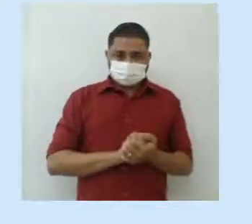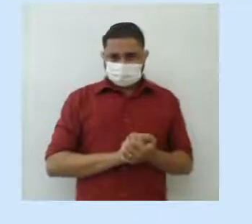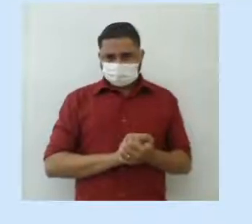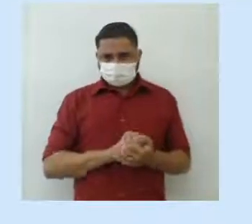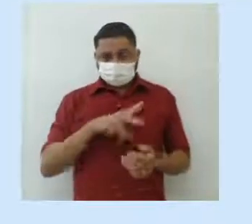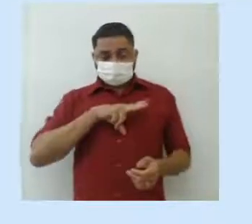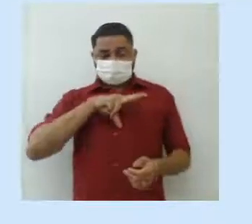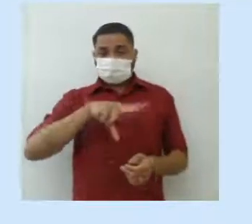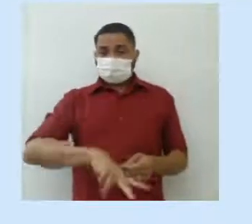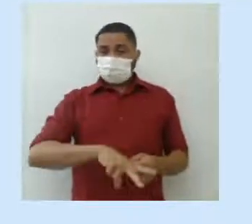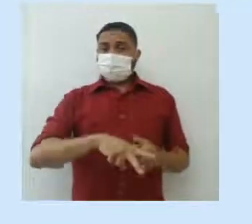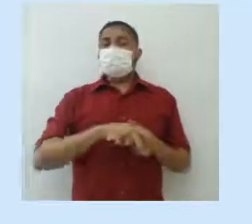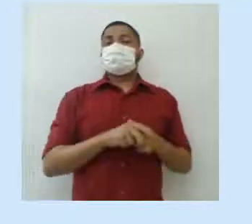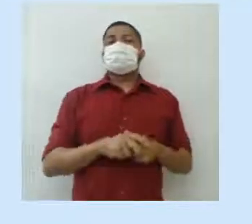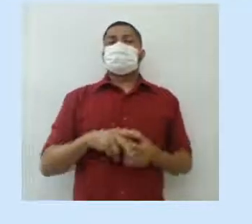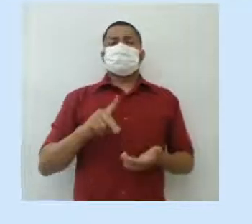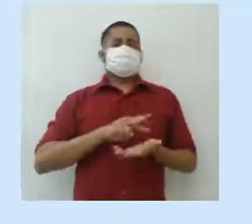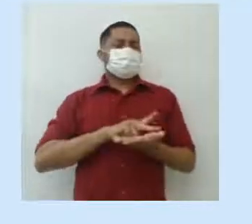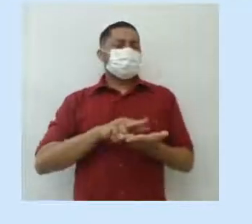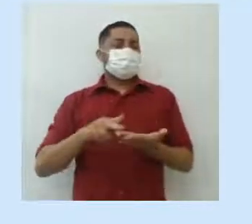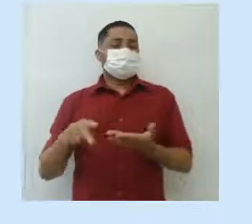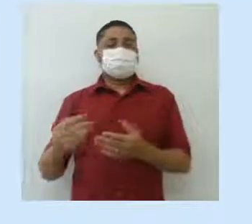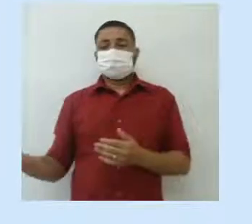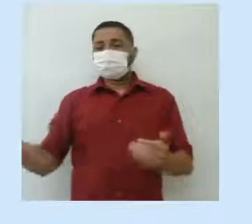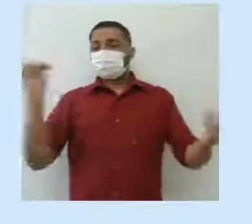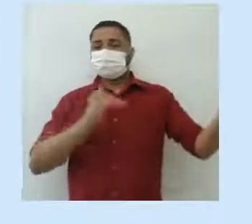os portugueses, eles vinham de várias